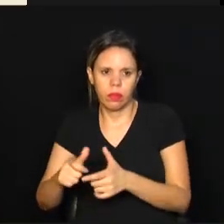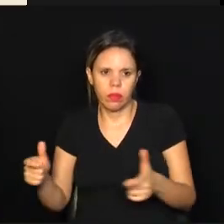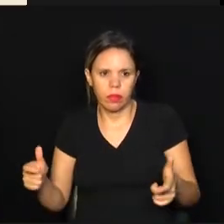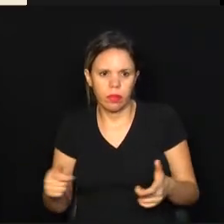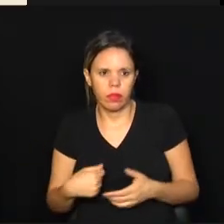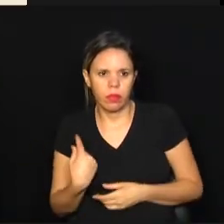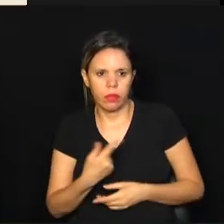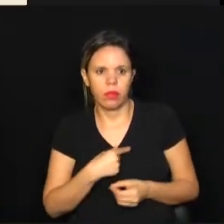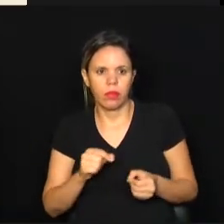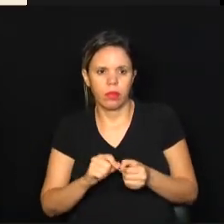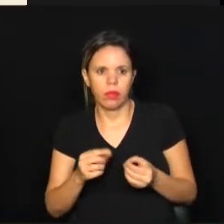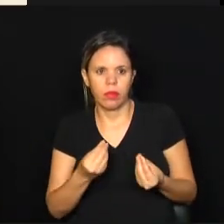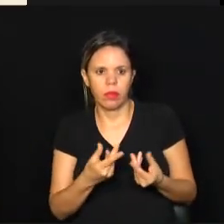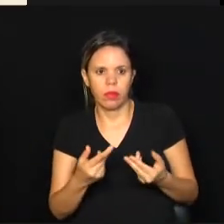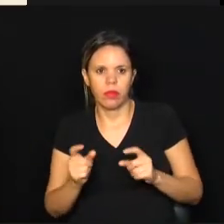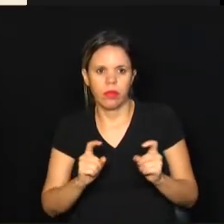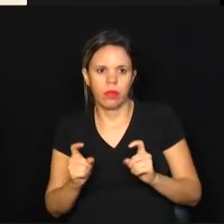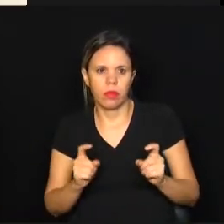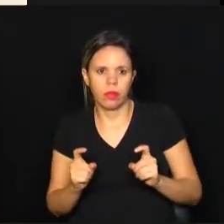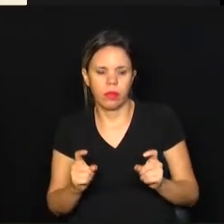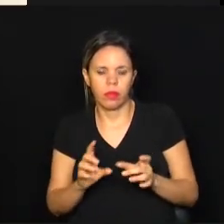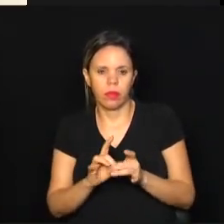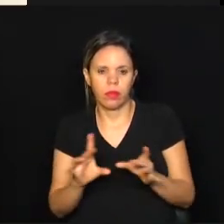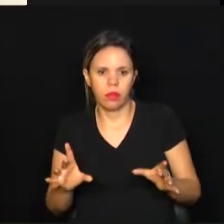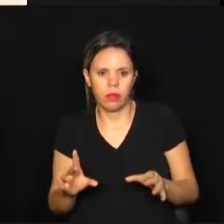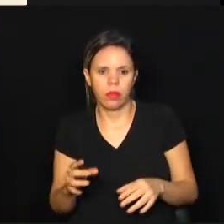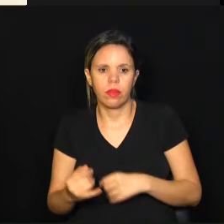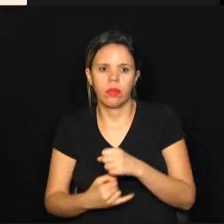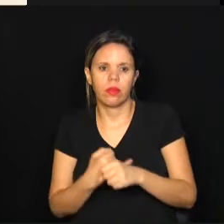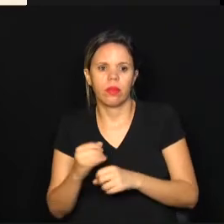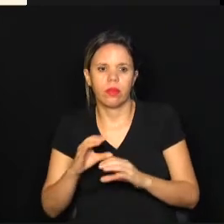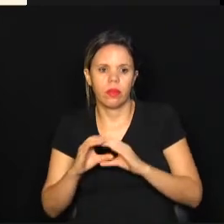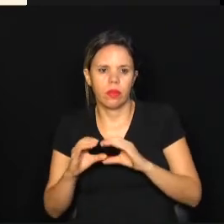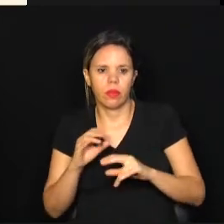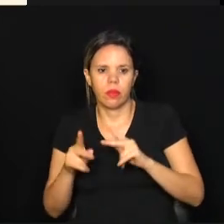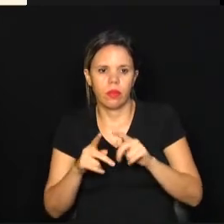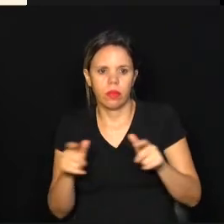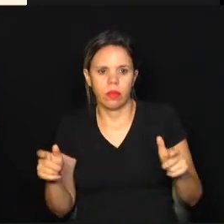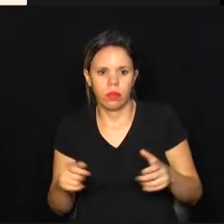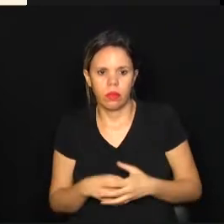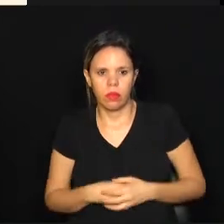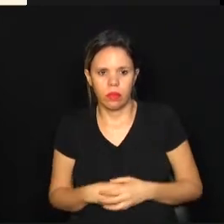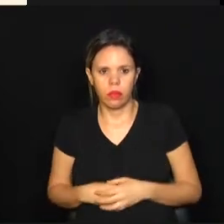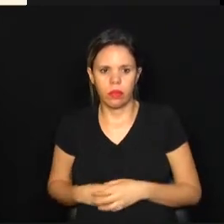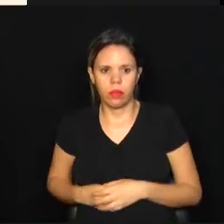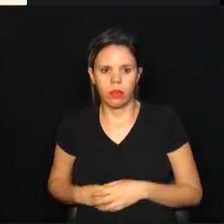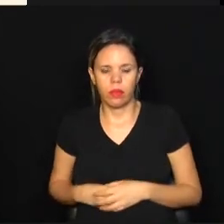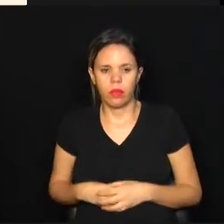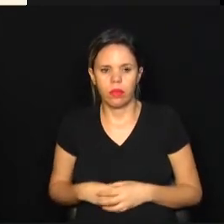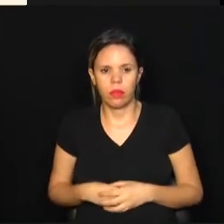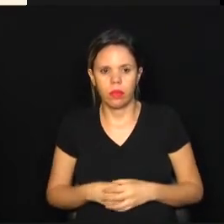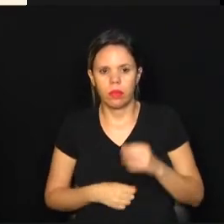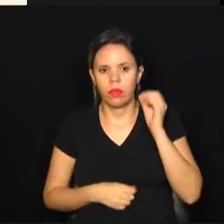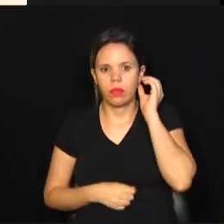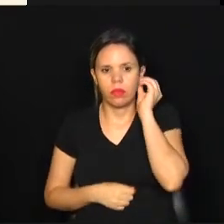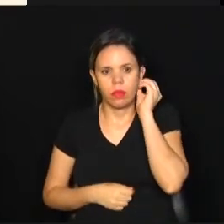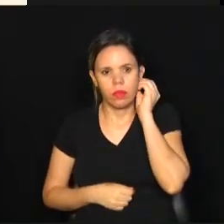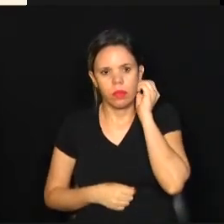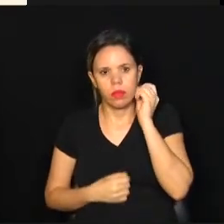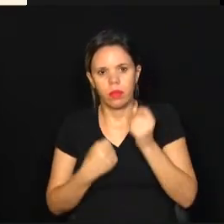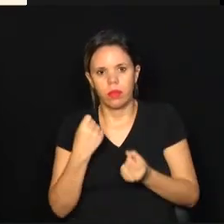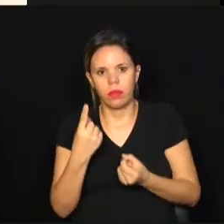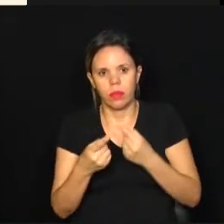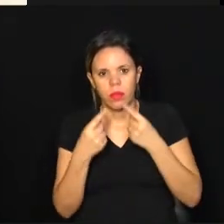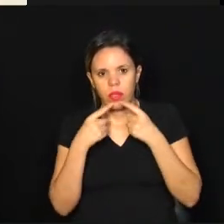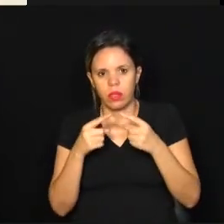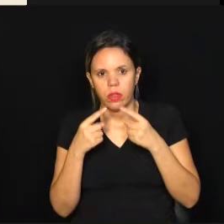gente fez muitas reuniões, deixamos portais de comunicação para a população, e recebemos algumas críticas que